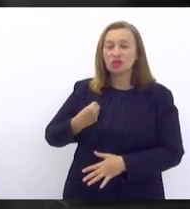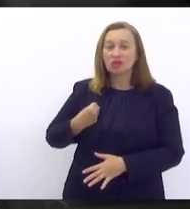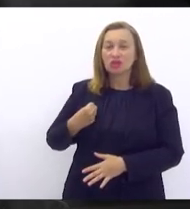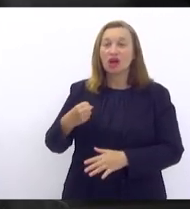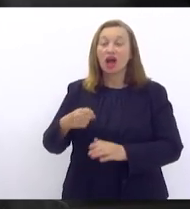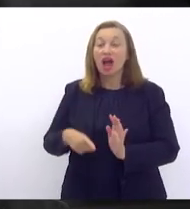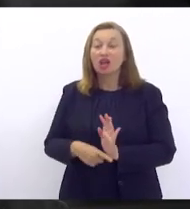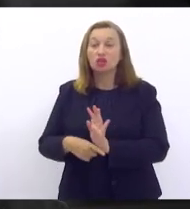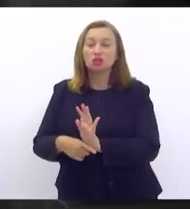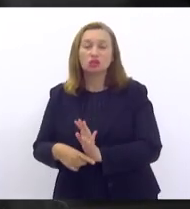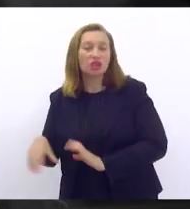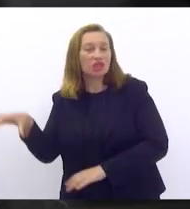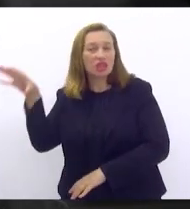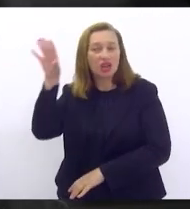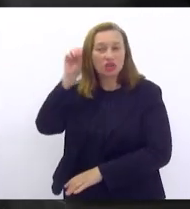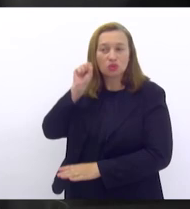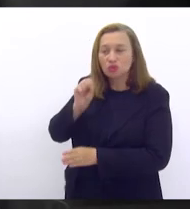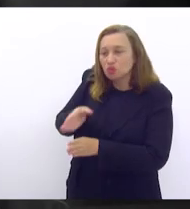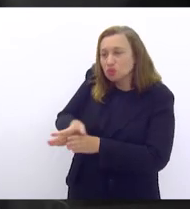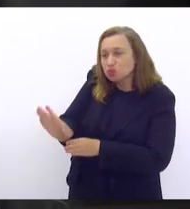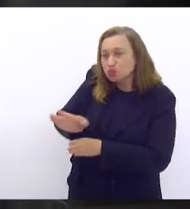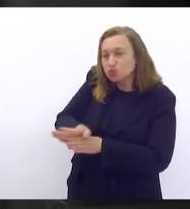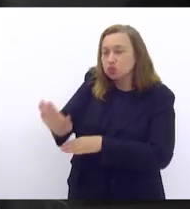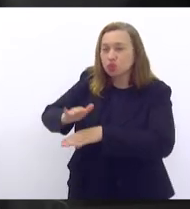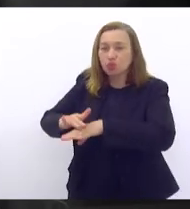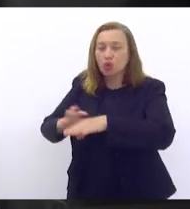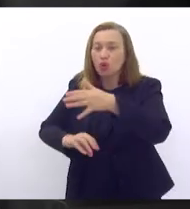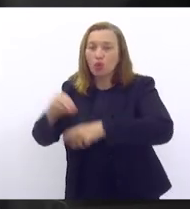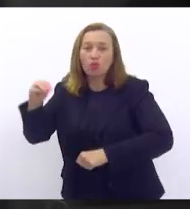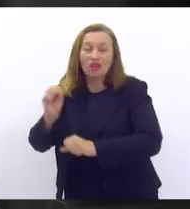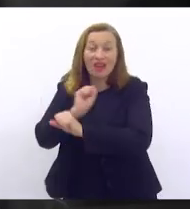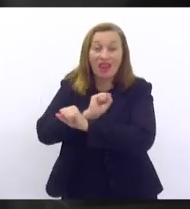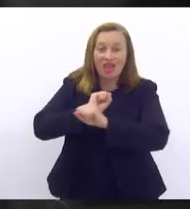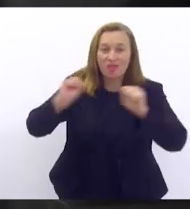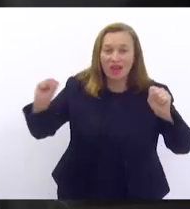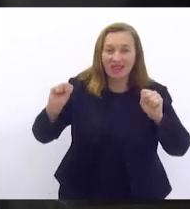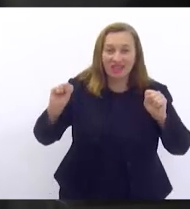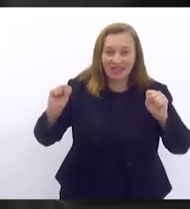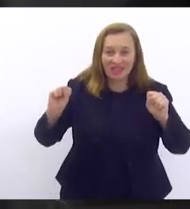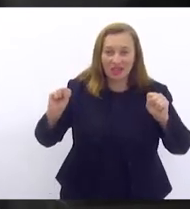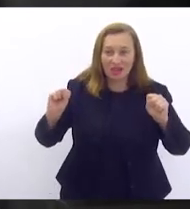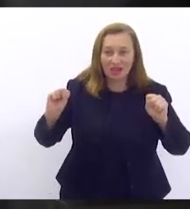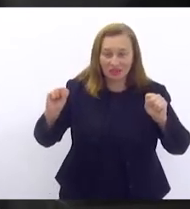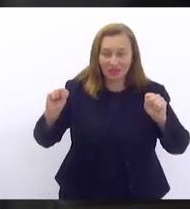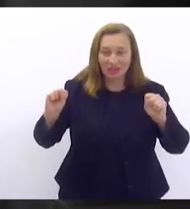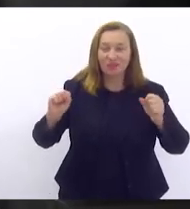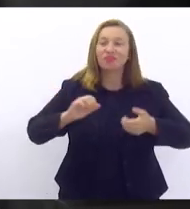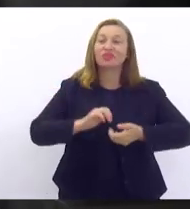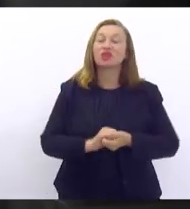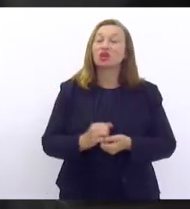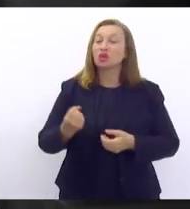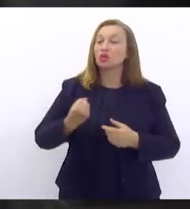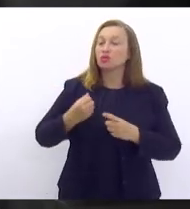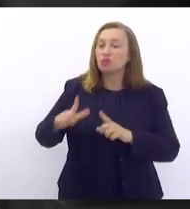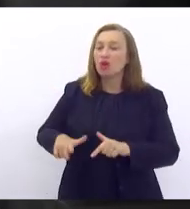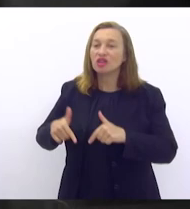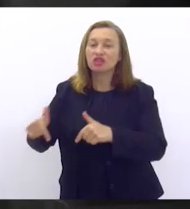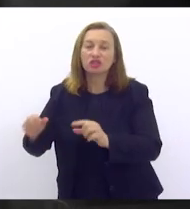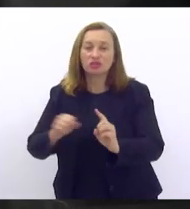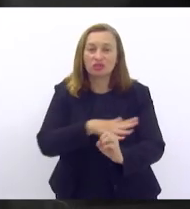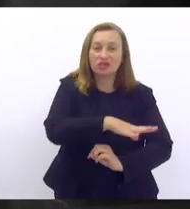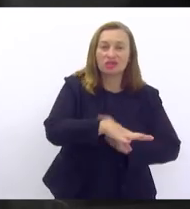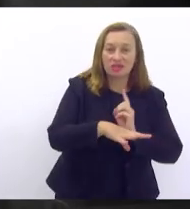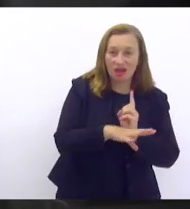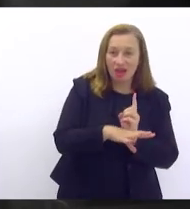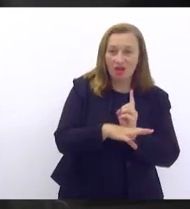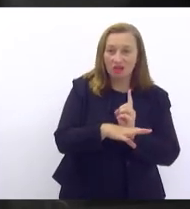escuta, aconselhamento, cura e libertação, seja por suas inúmeras ações sociais